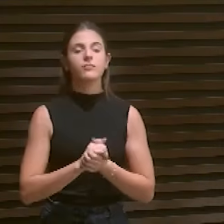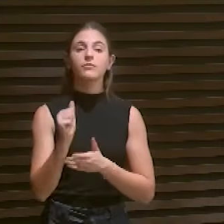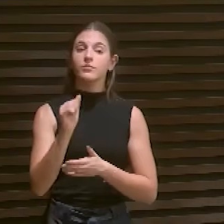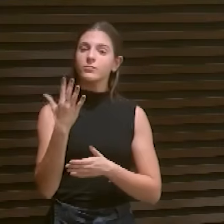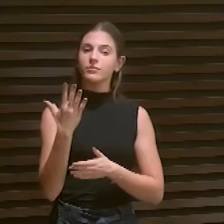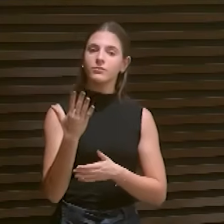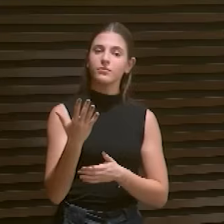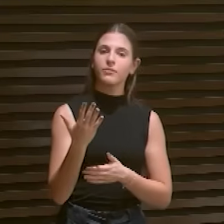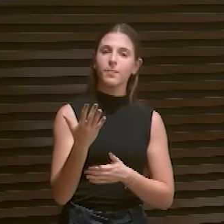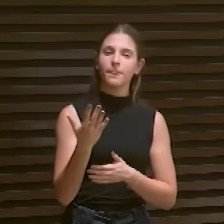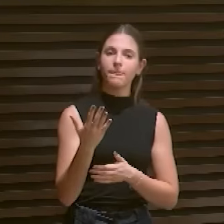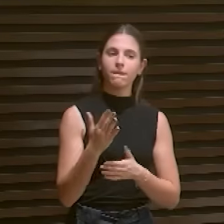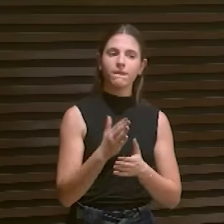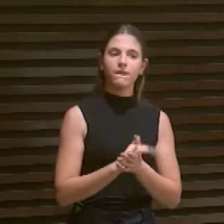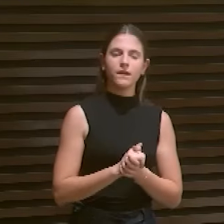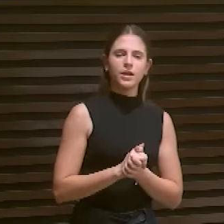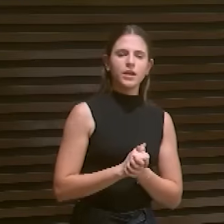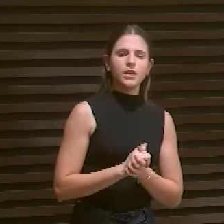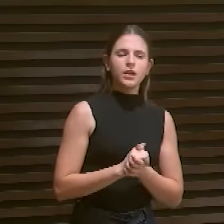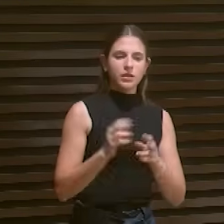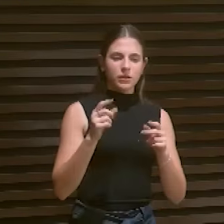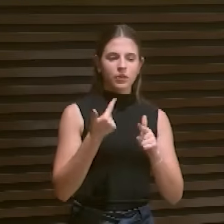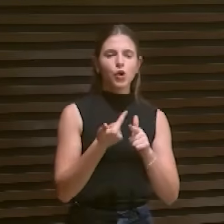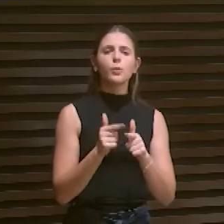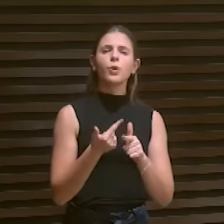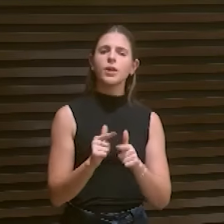Então, qual é a questão aqui?